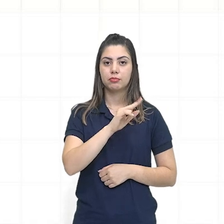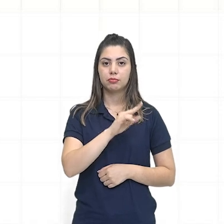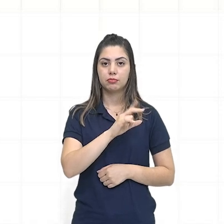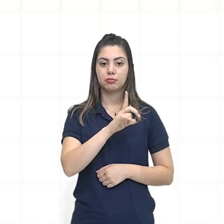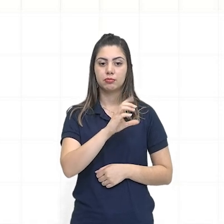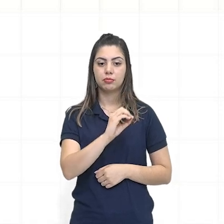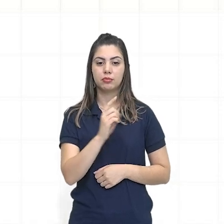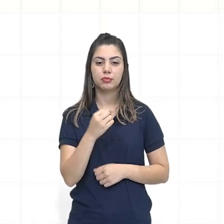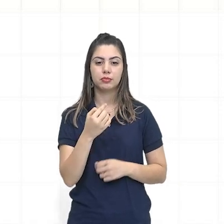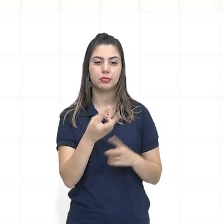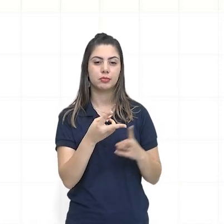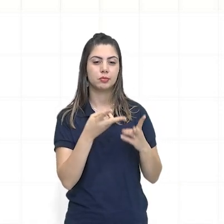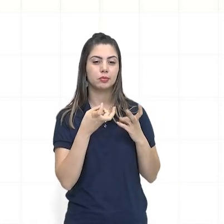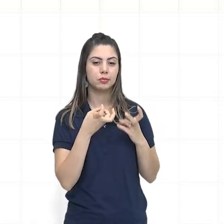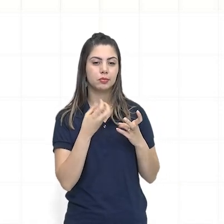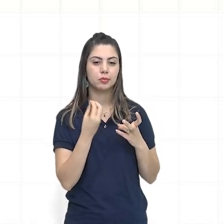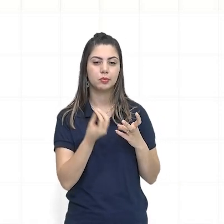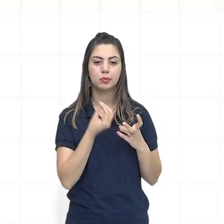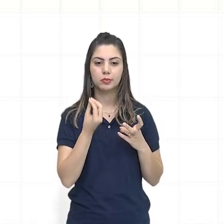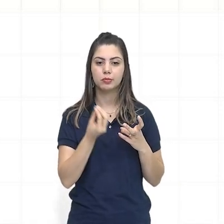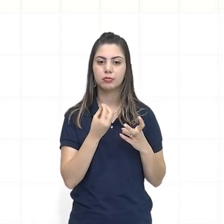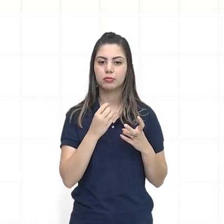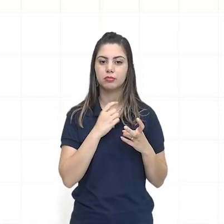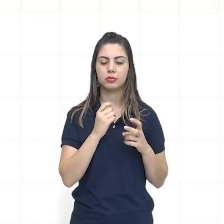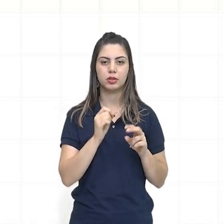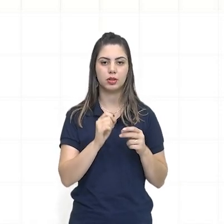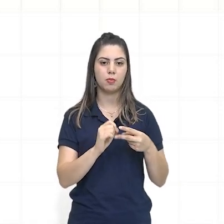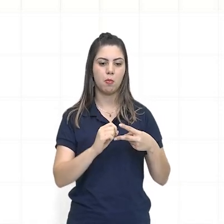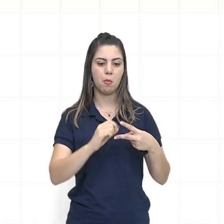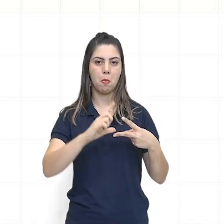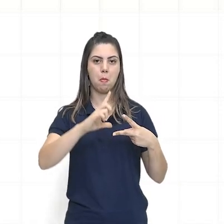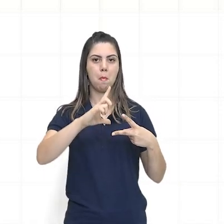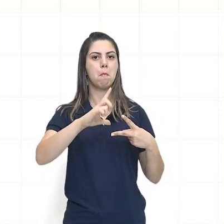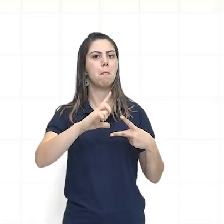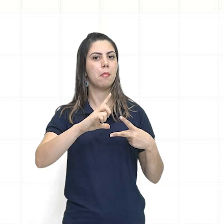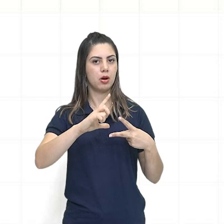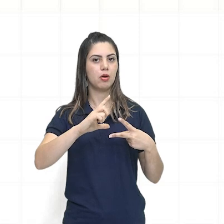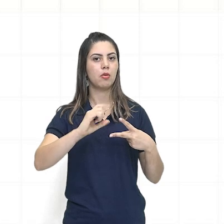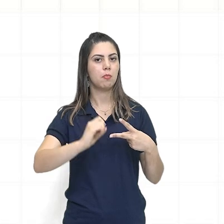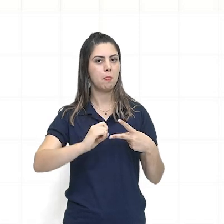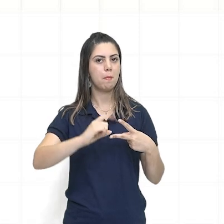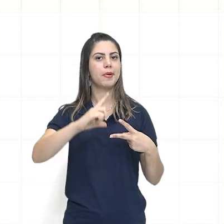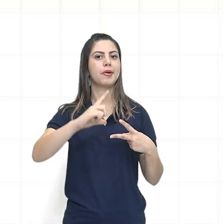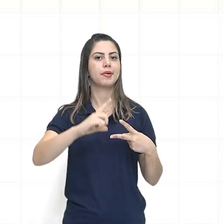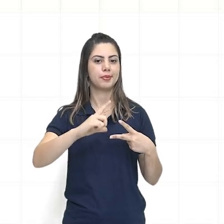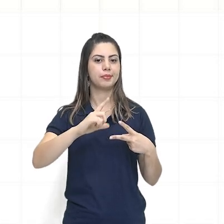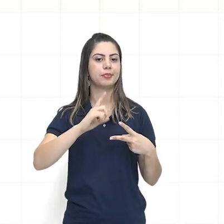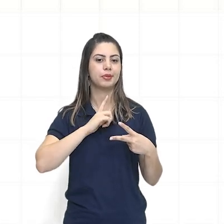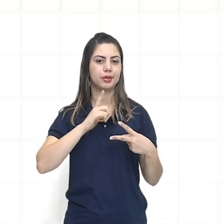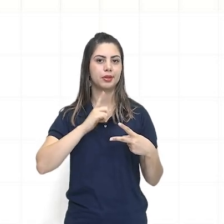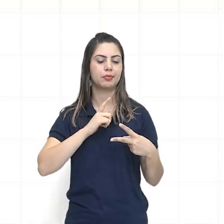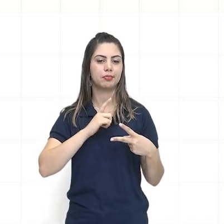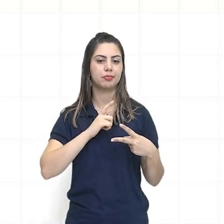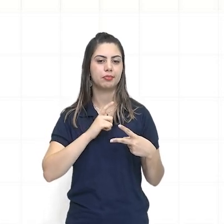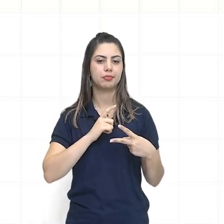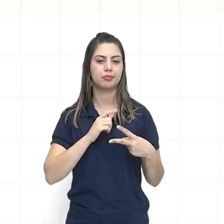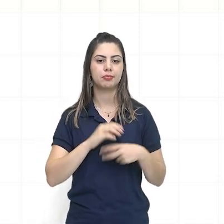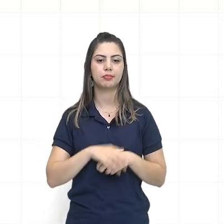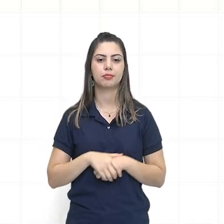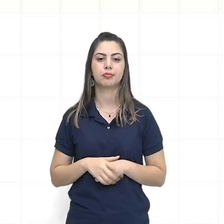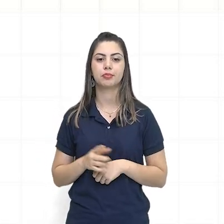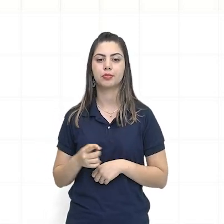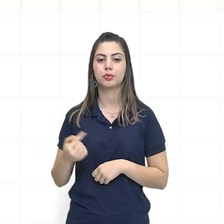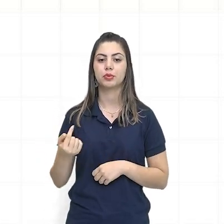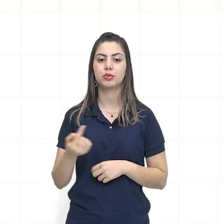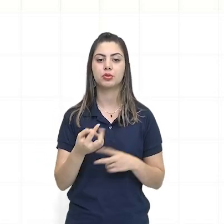observar, vejam que ele tem uma abertura maior de ângulo. Olha só, a gente